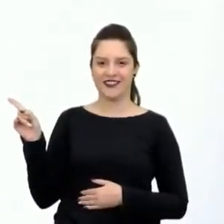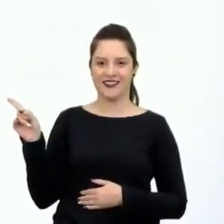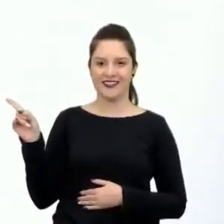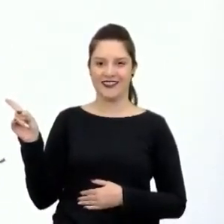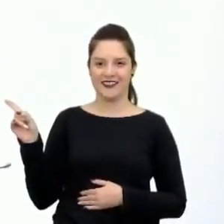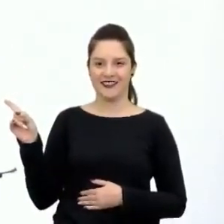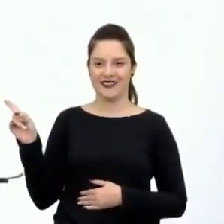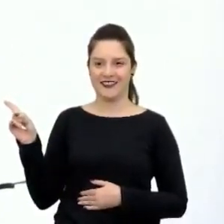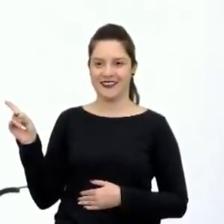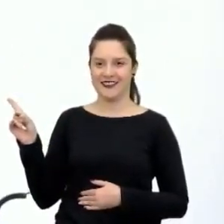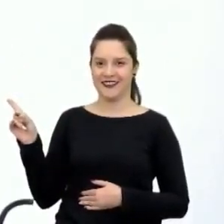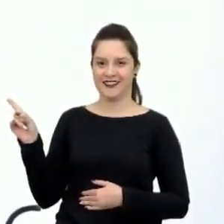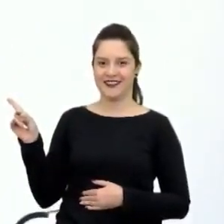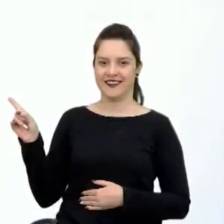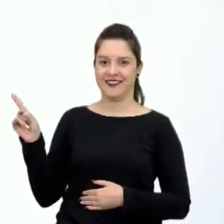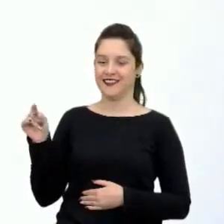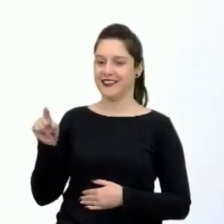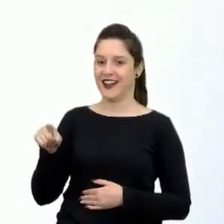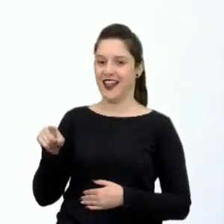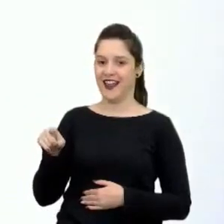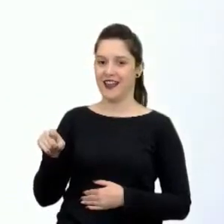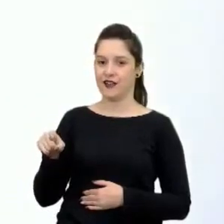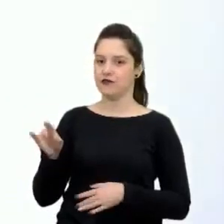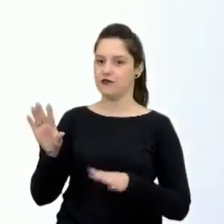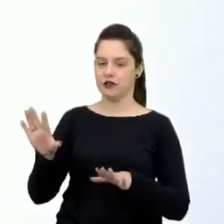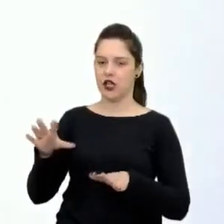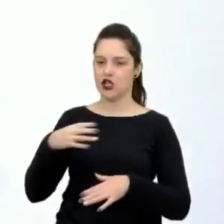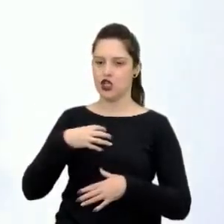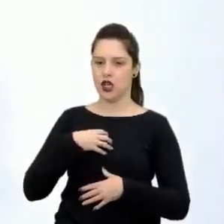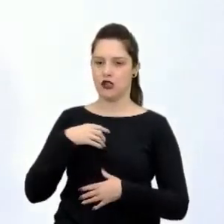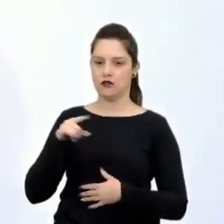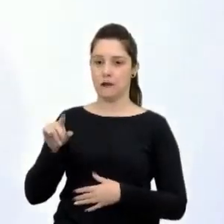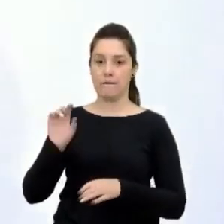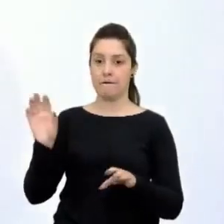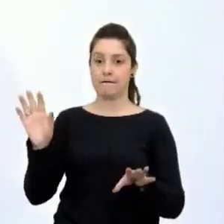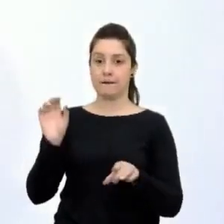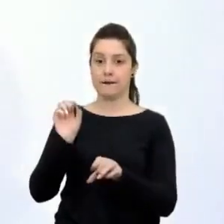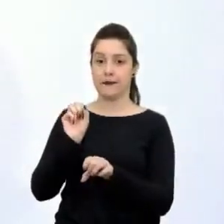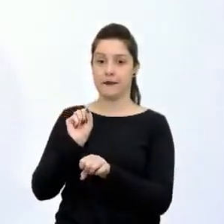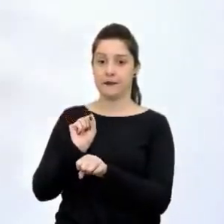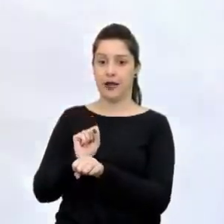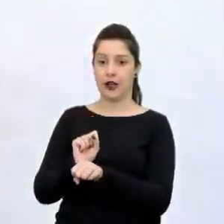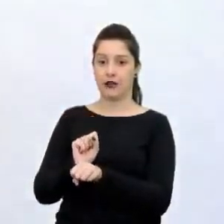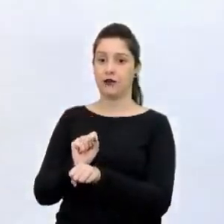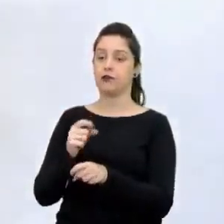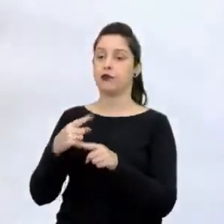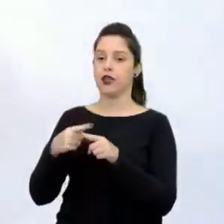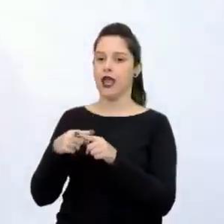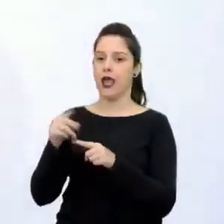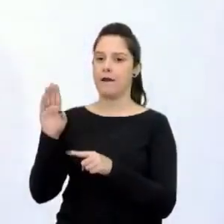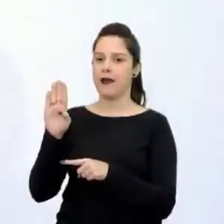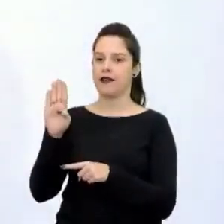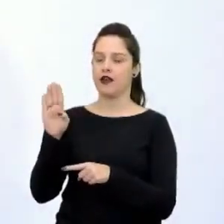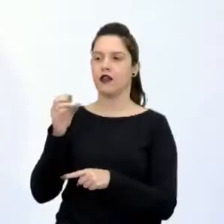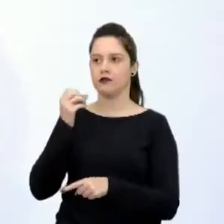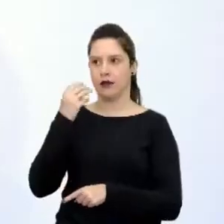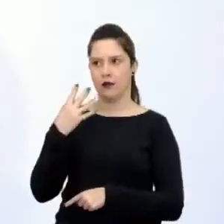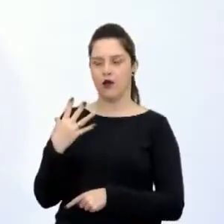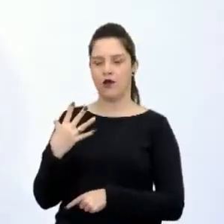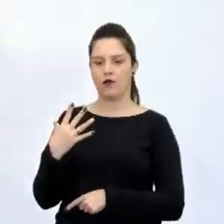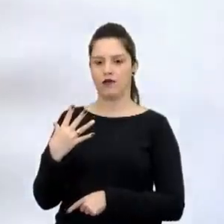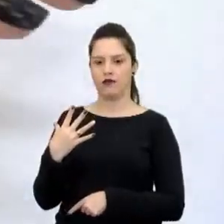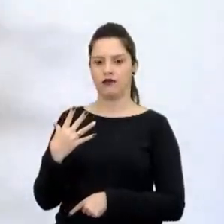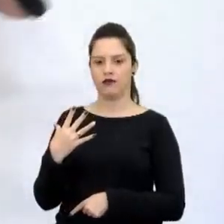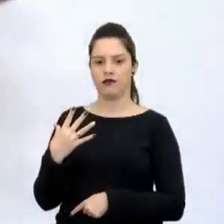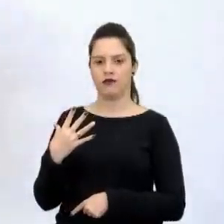Tá bem devagar, mas ela tá ali, ó, existindo. Parou, por quê? Bateria tá top. Uma dica também para ajudar